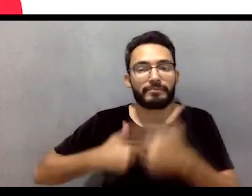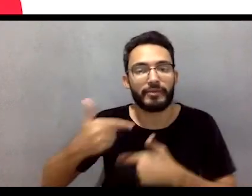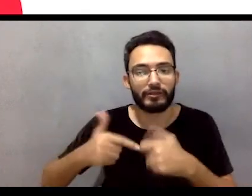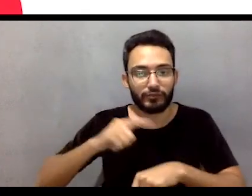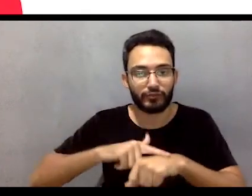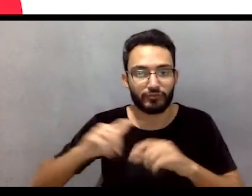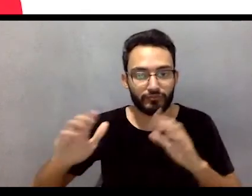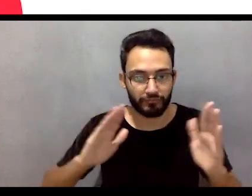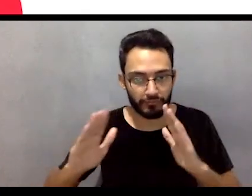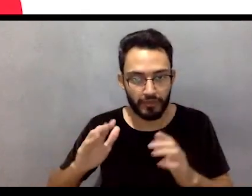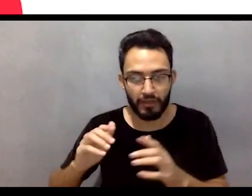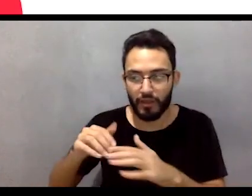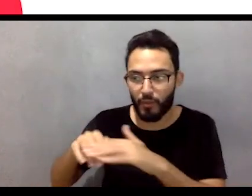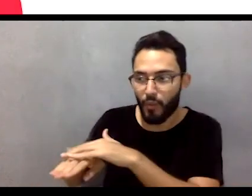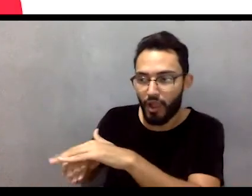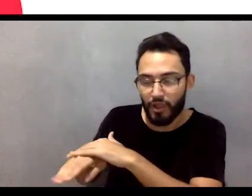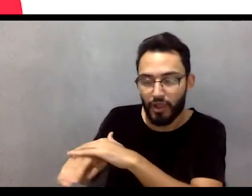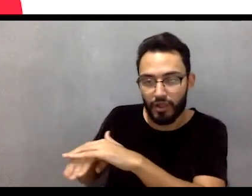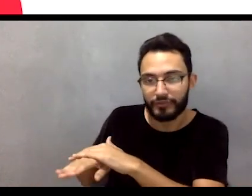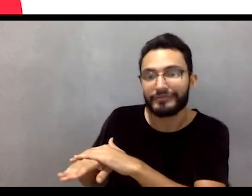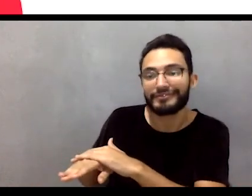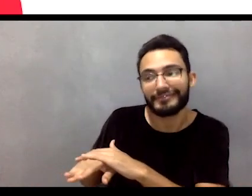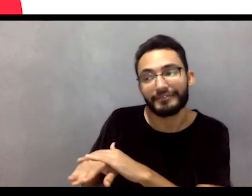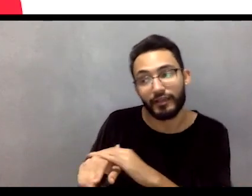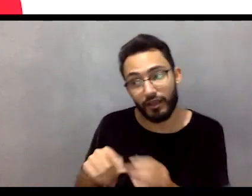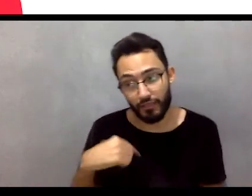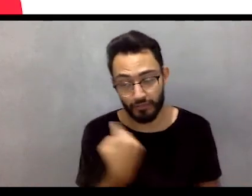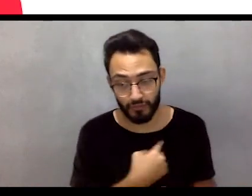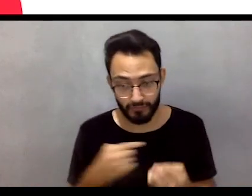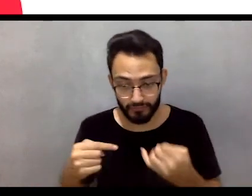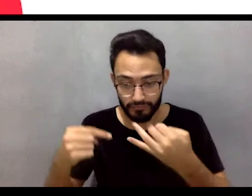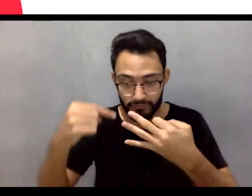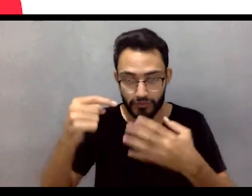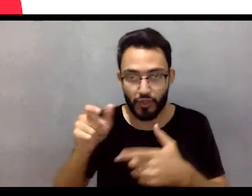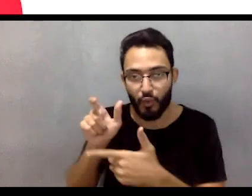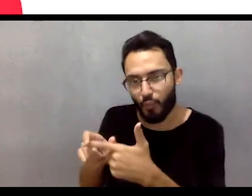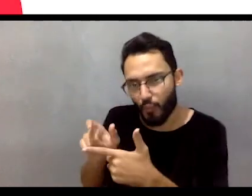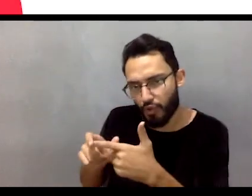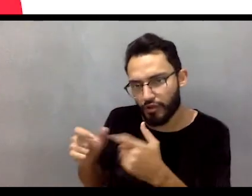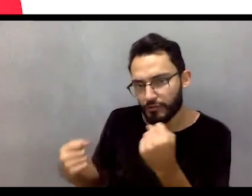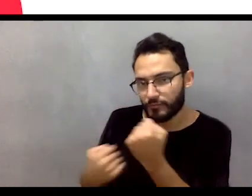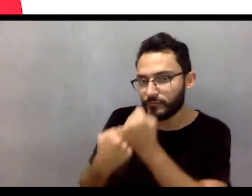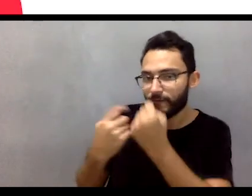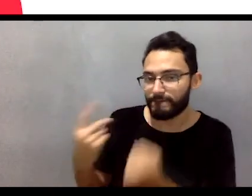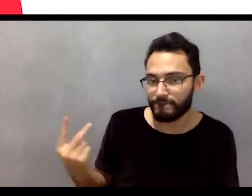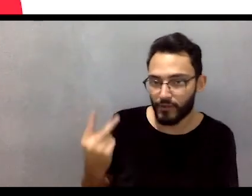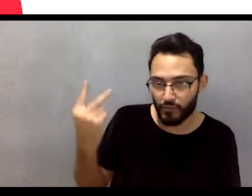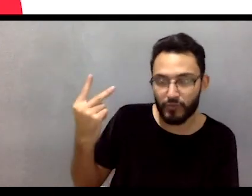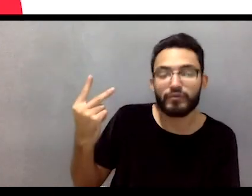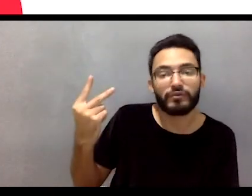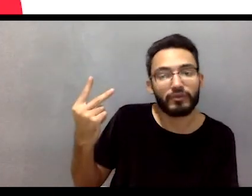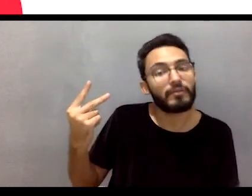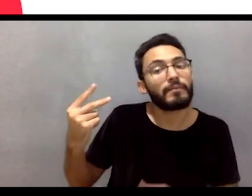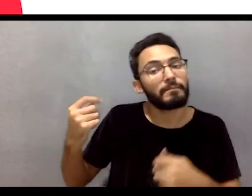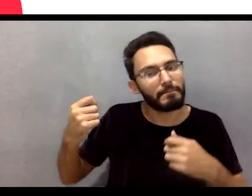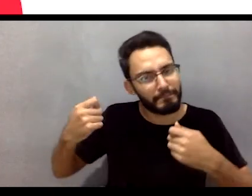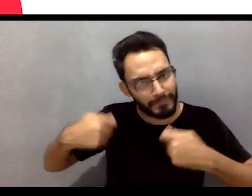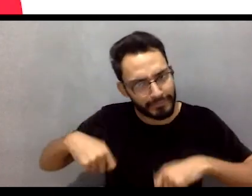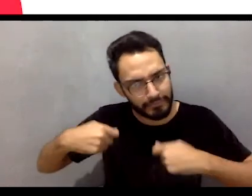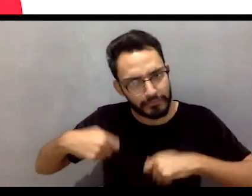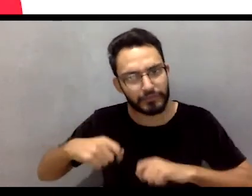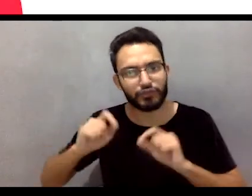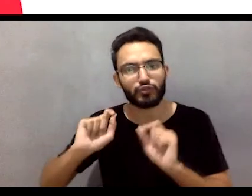que é importante, às vezes, os nossos itens, os nossos componentes de valor, eles também podem ter